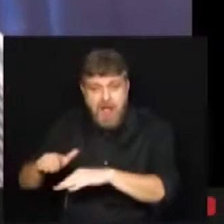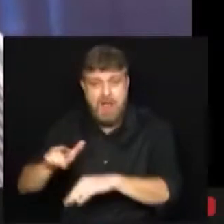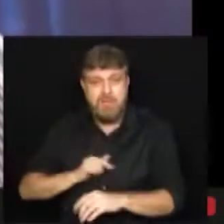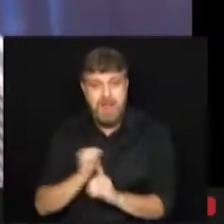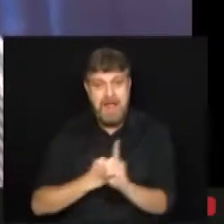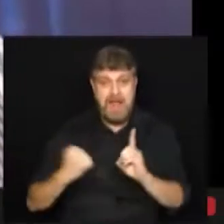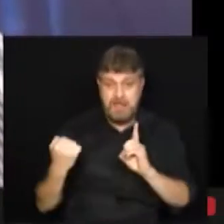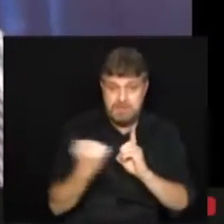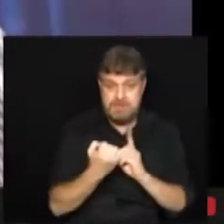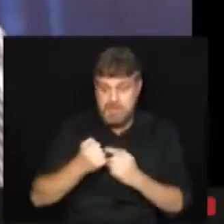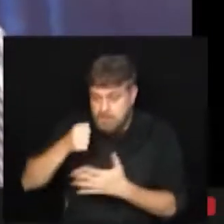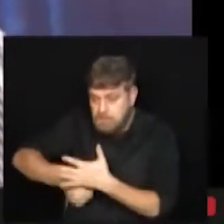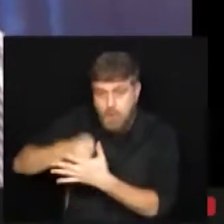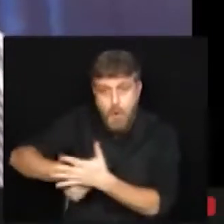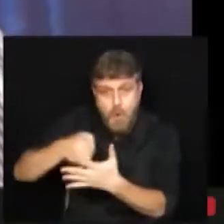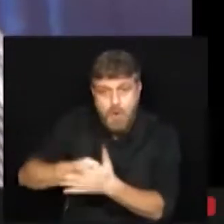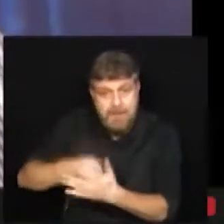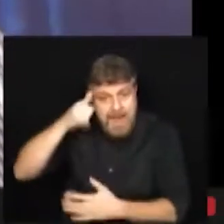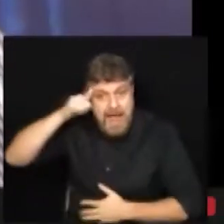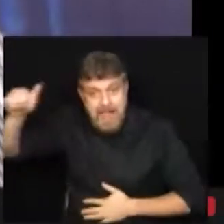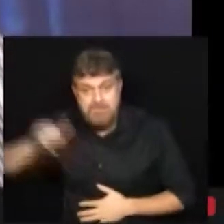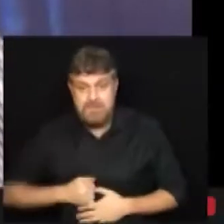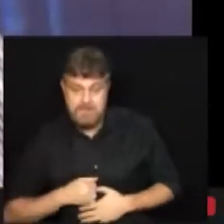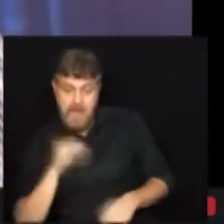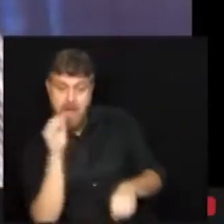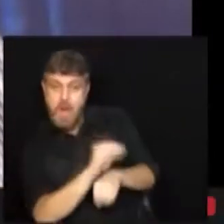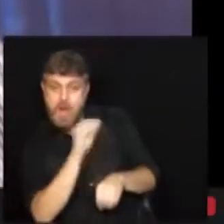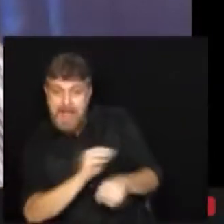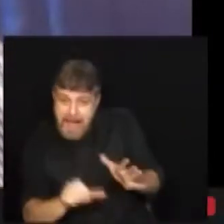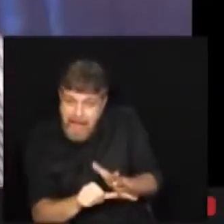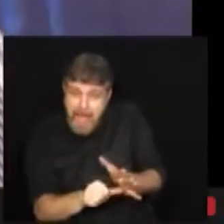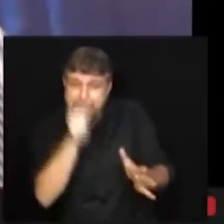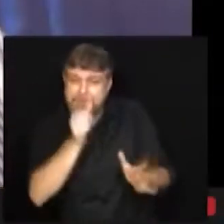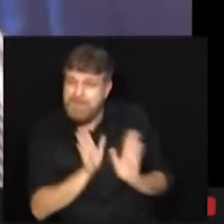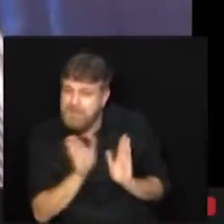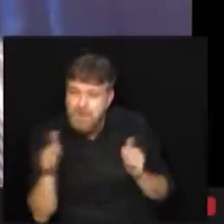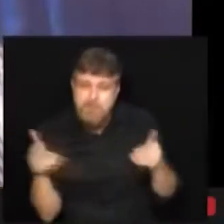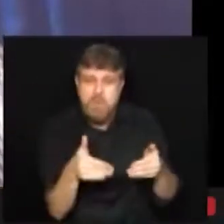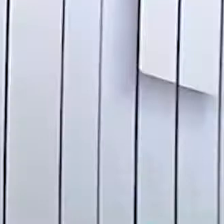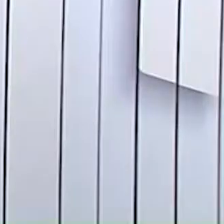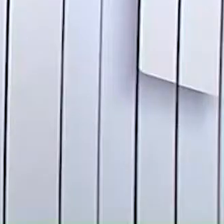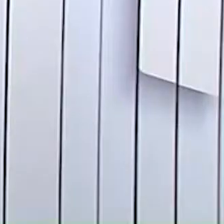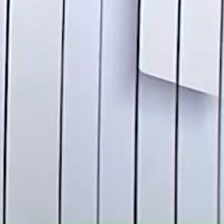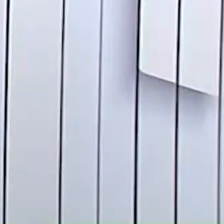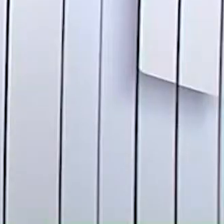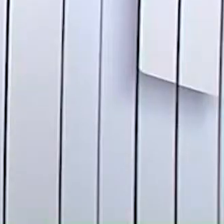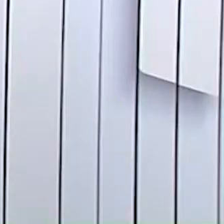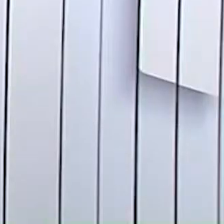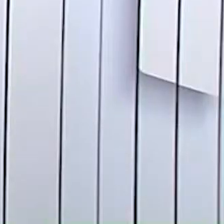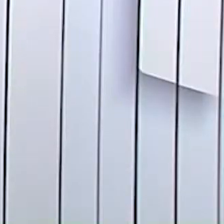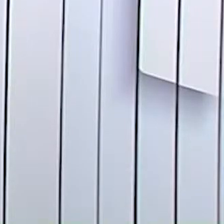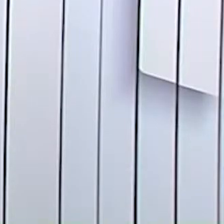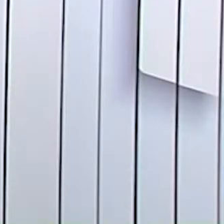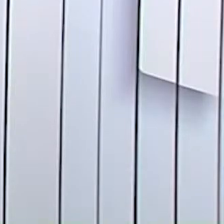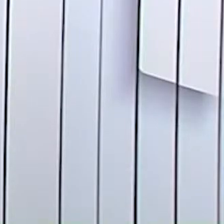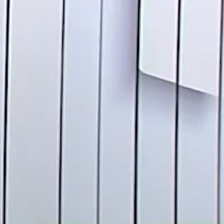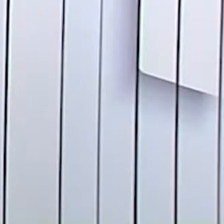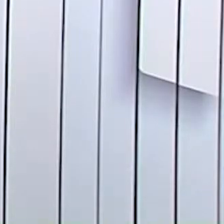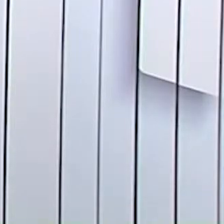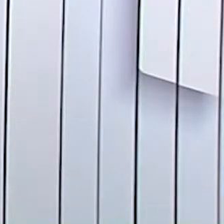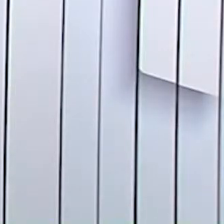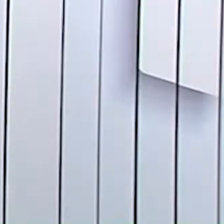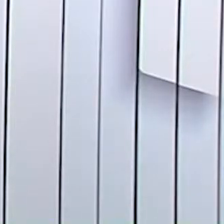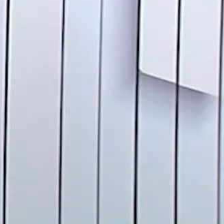sociedade combater e proteger, em primeiro lugar, a criança. Eu acho que esse é o desafio. A advogada Bianca